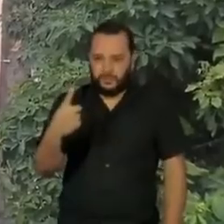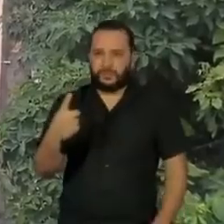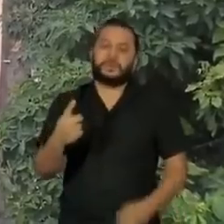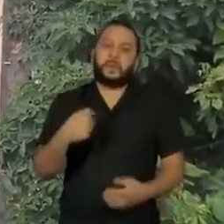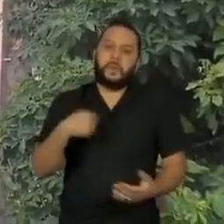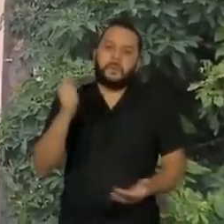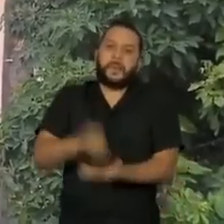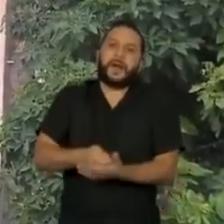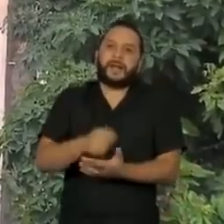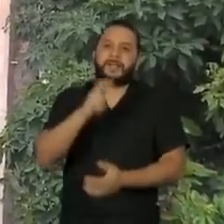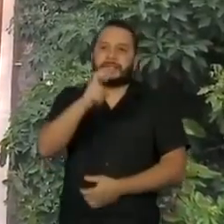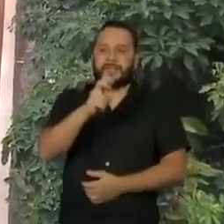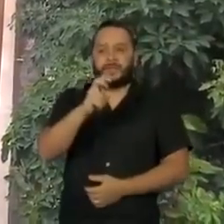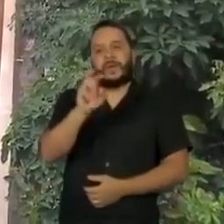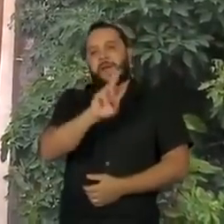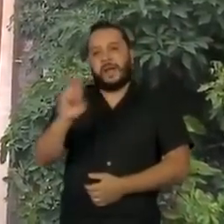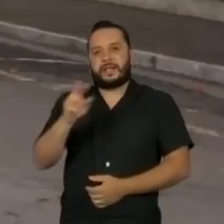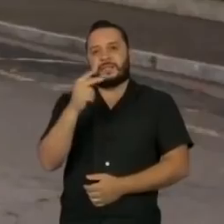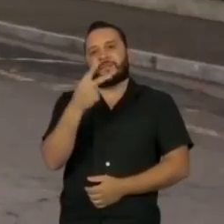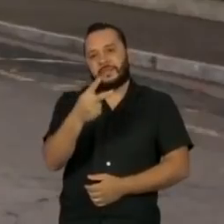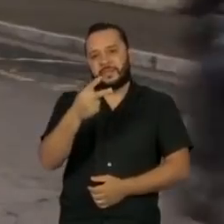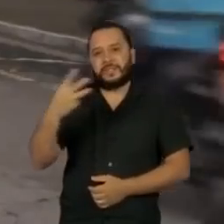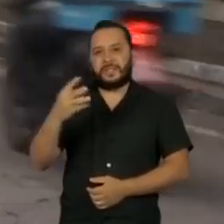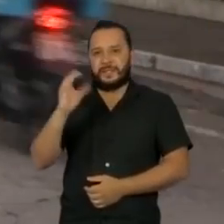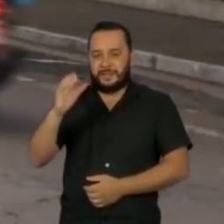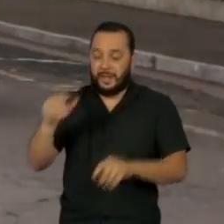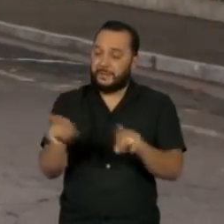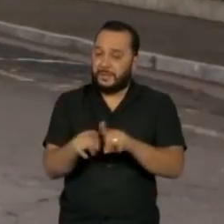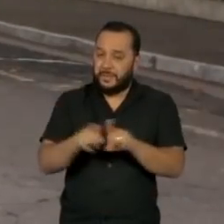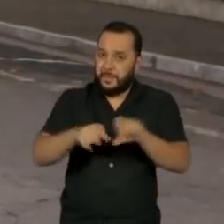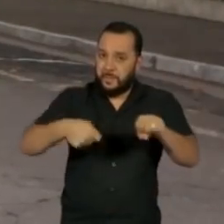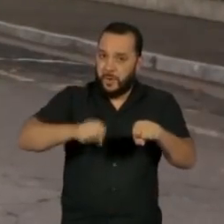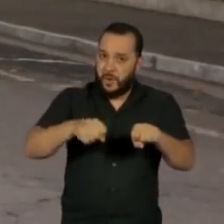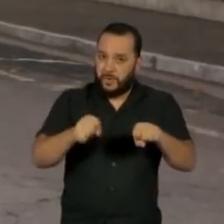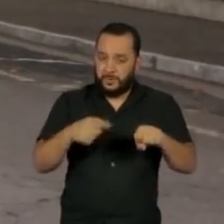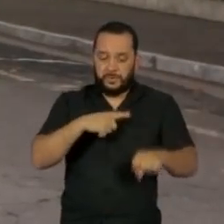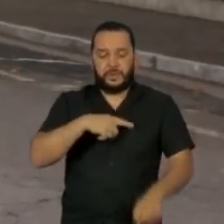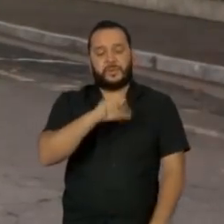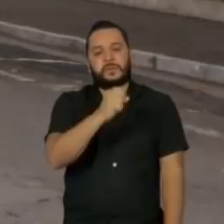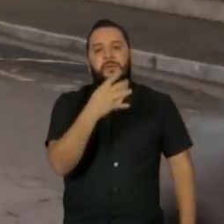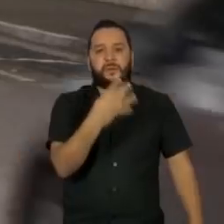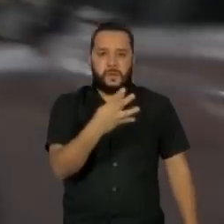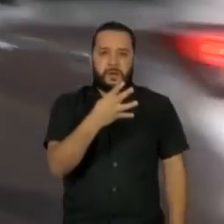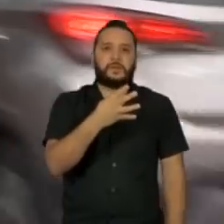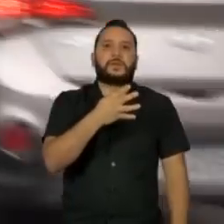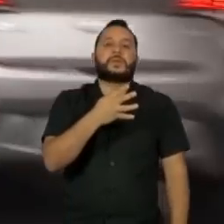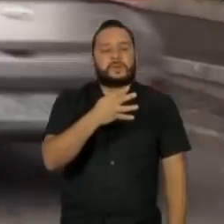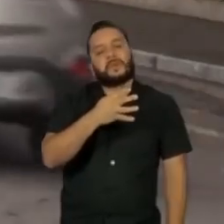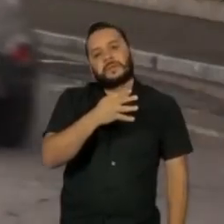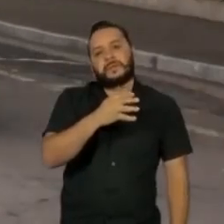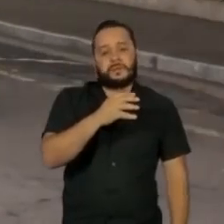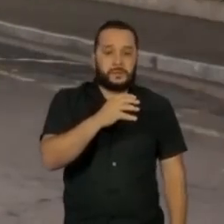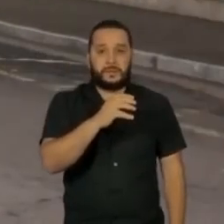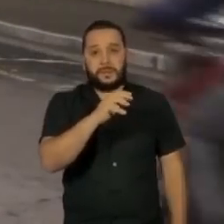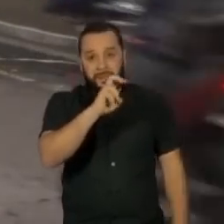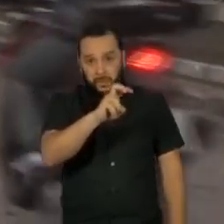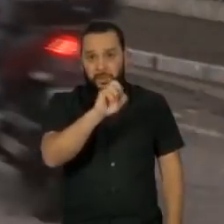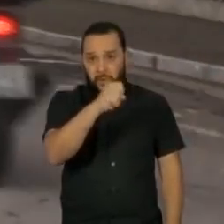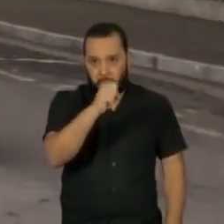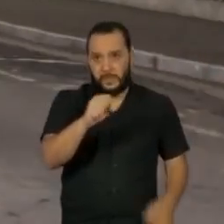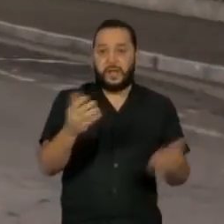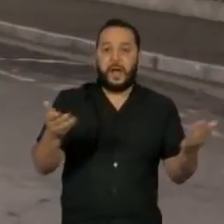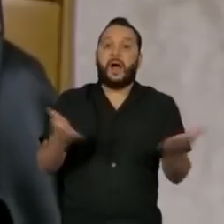para R$ 5,23. Para motos, de R$ 84,58 para